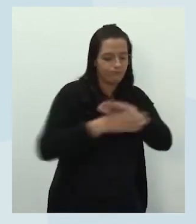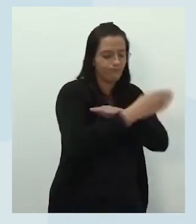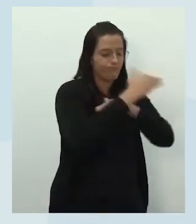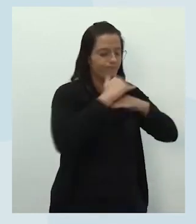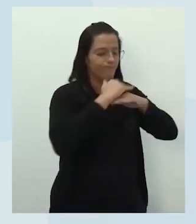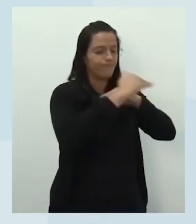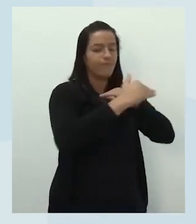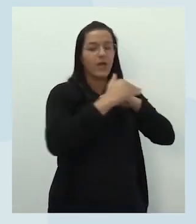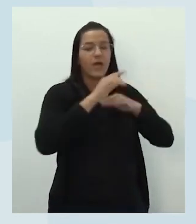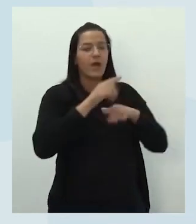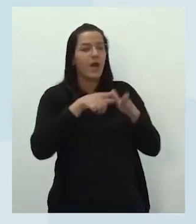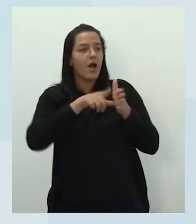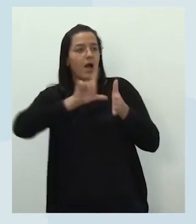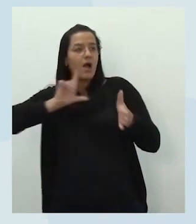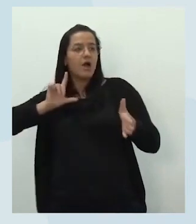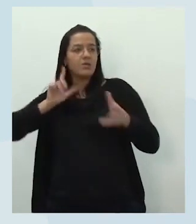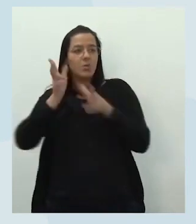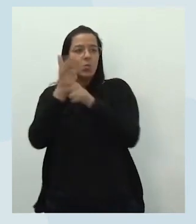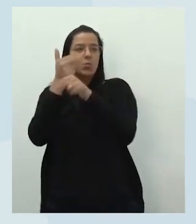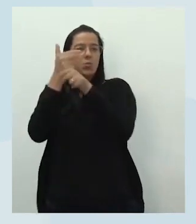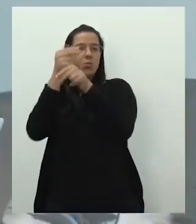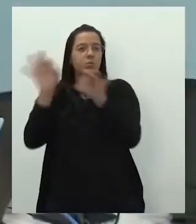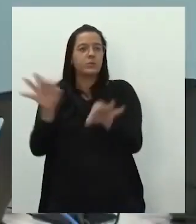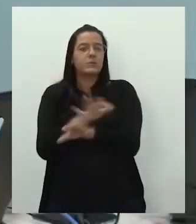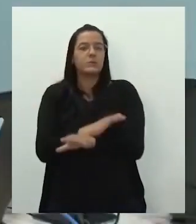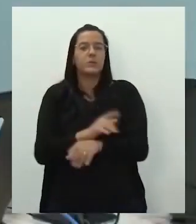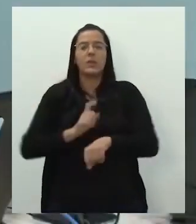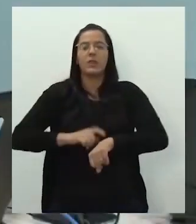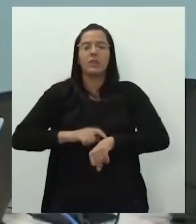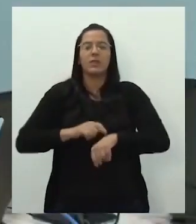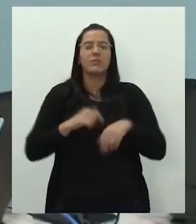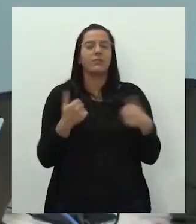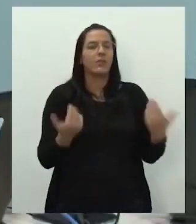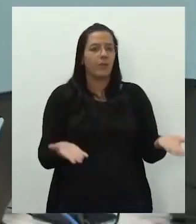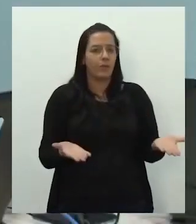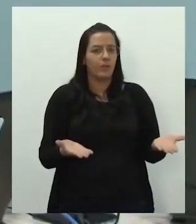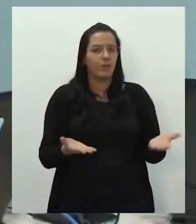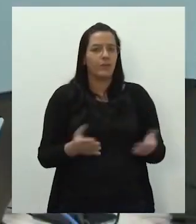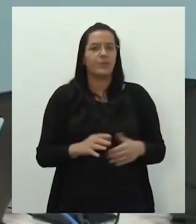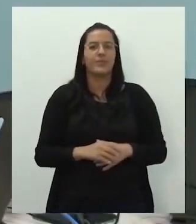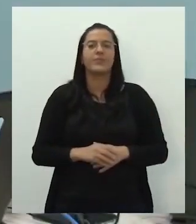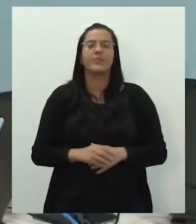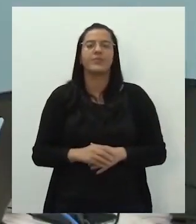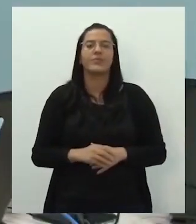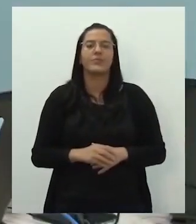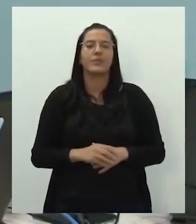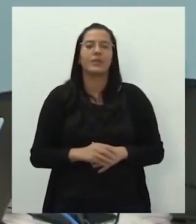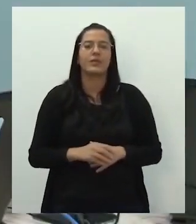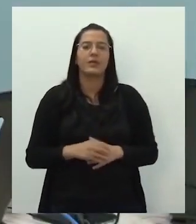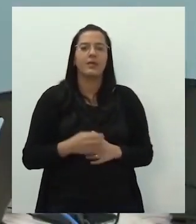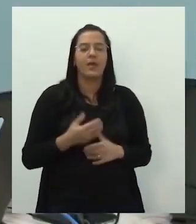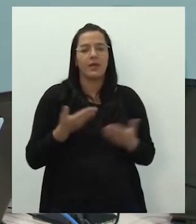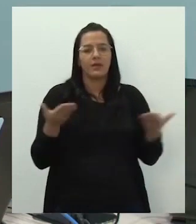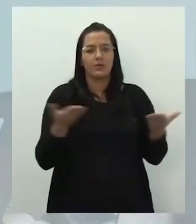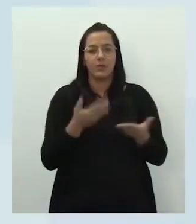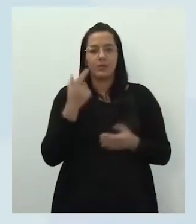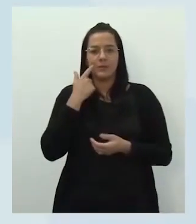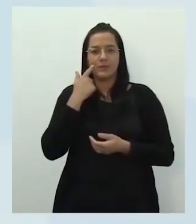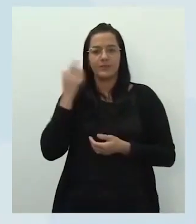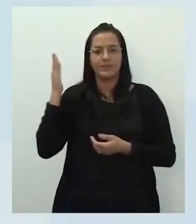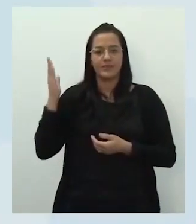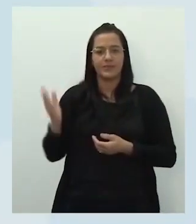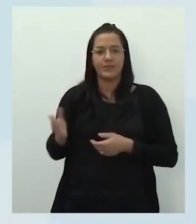ciclone bomba destrua tudo? Para isso, nós vamos deixar algumas dicas na tela.